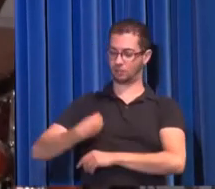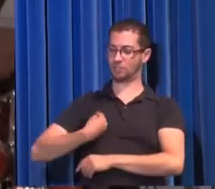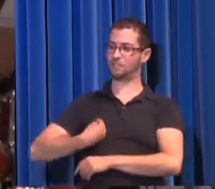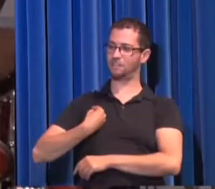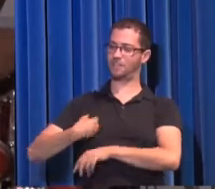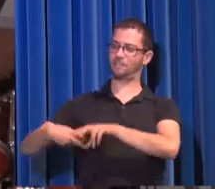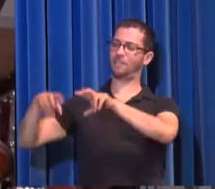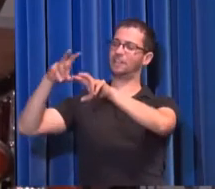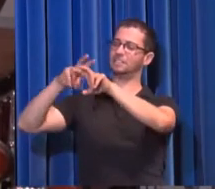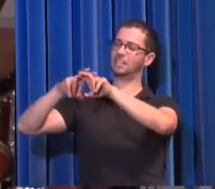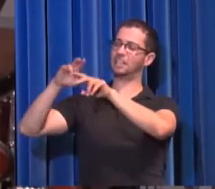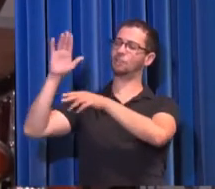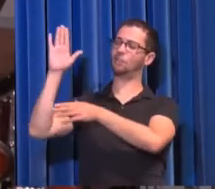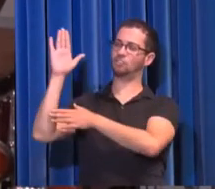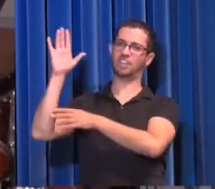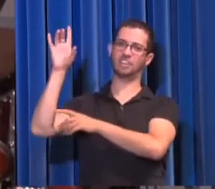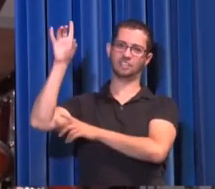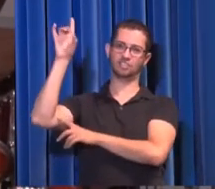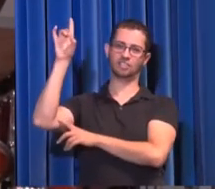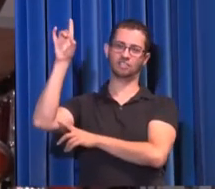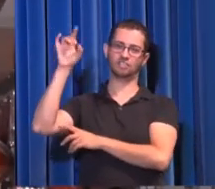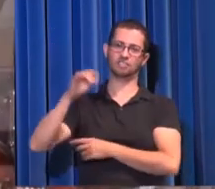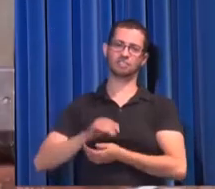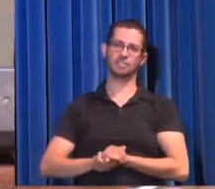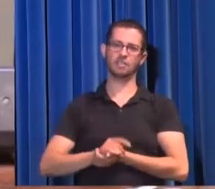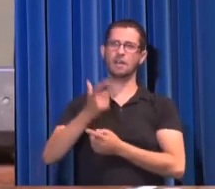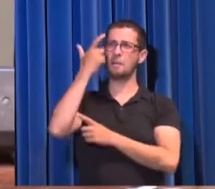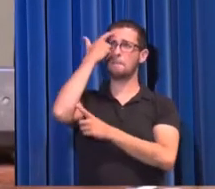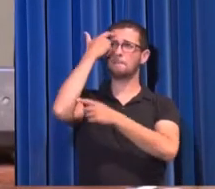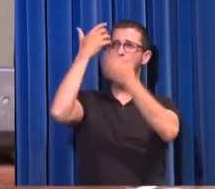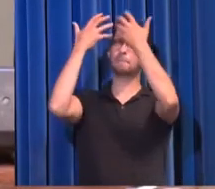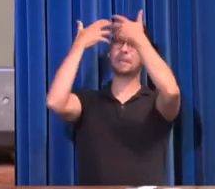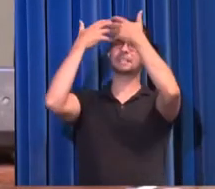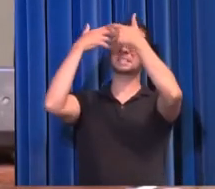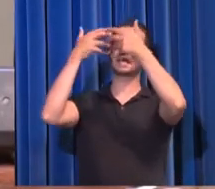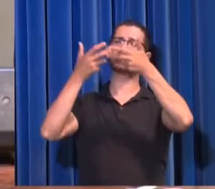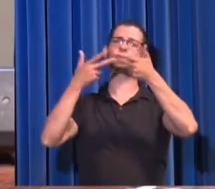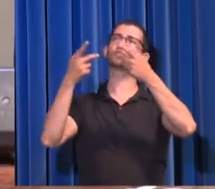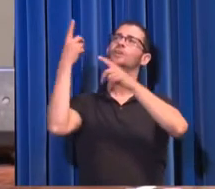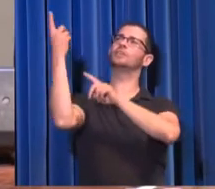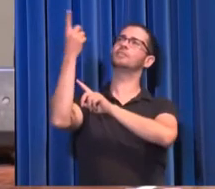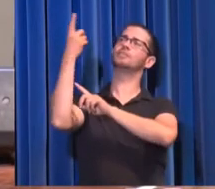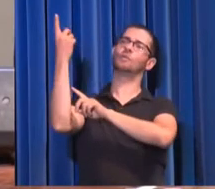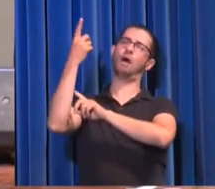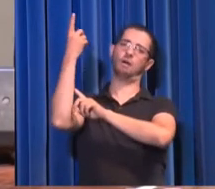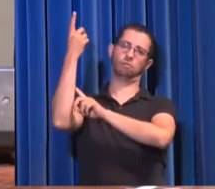assentado à direita de Deus pensar nas coisas lá do alto